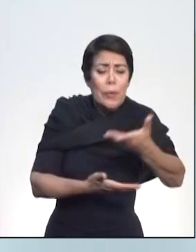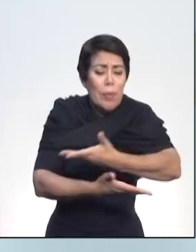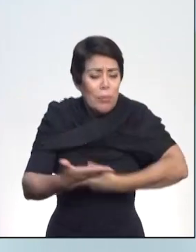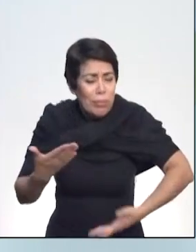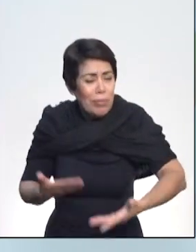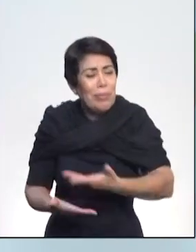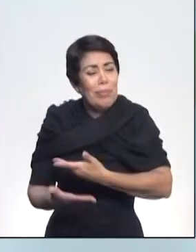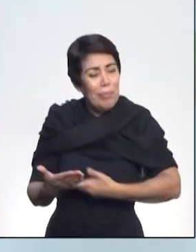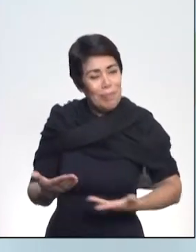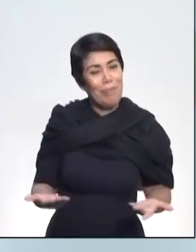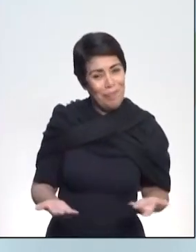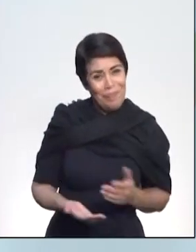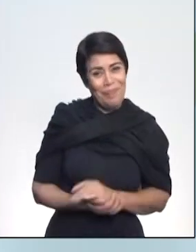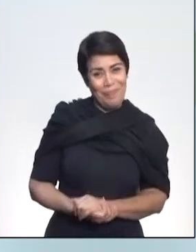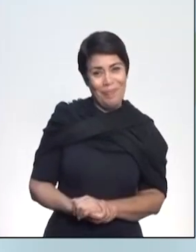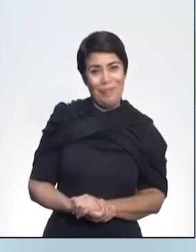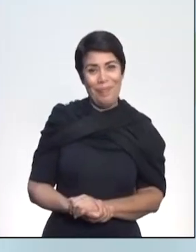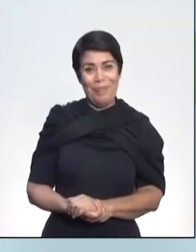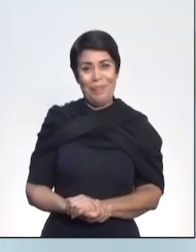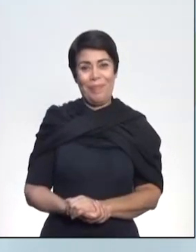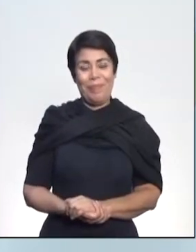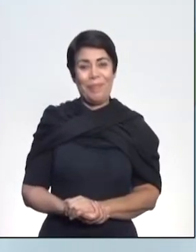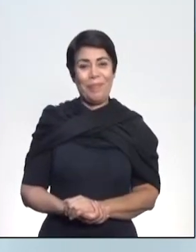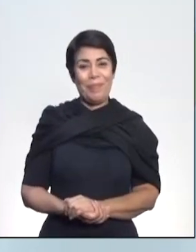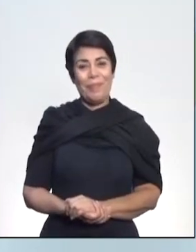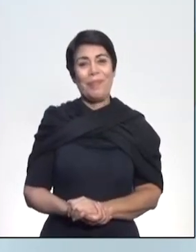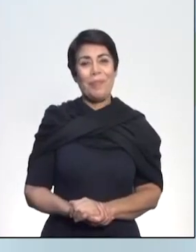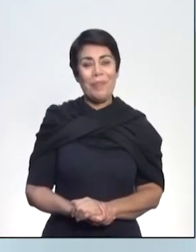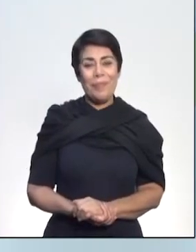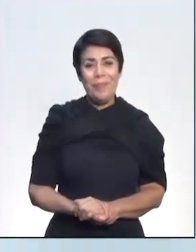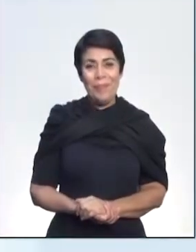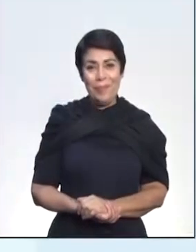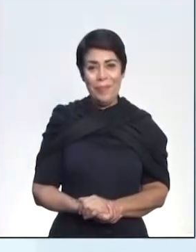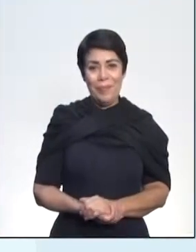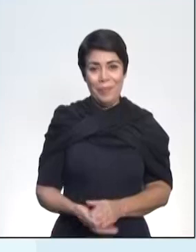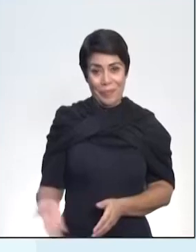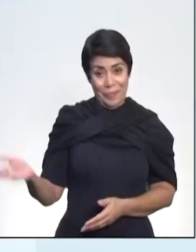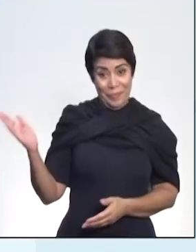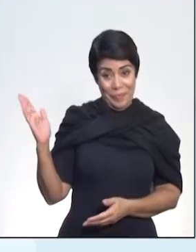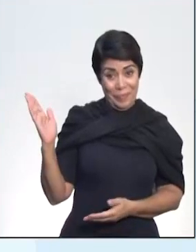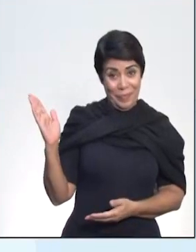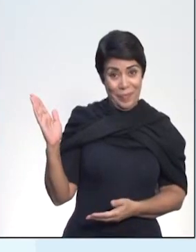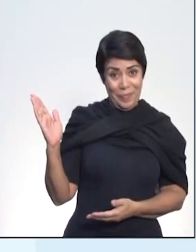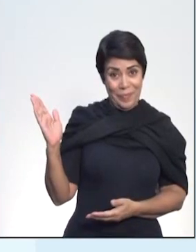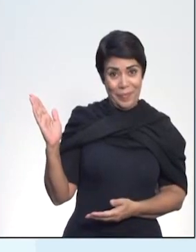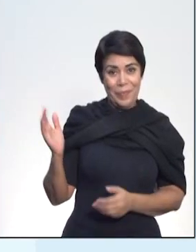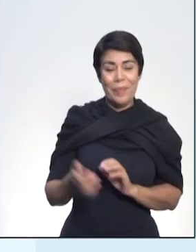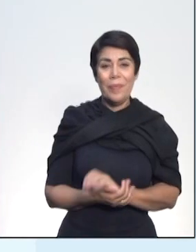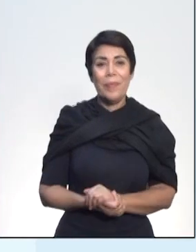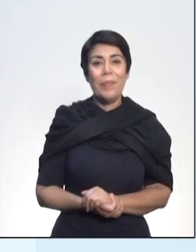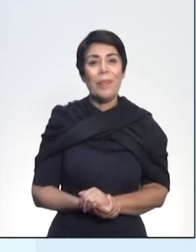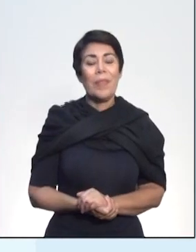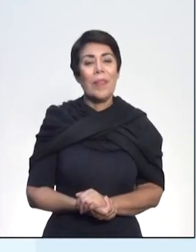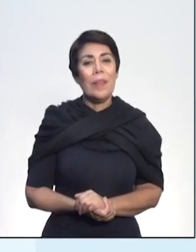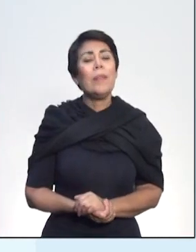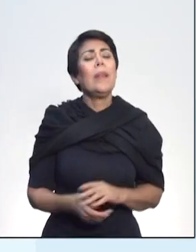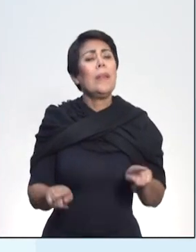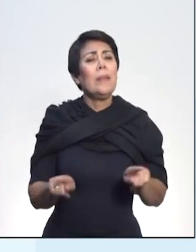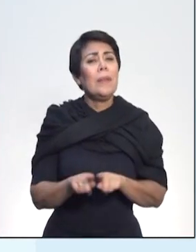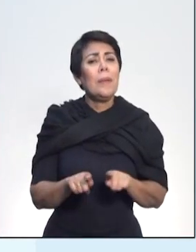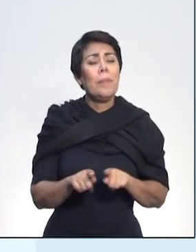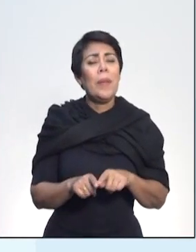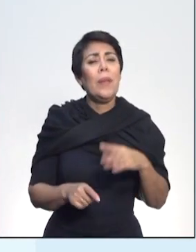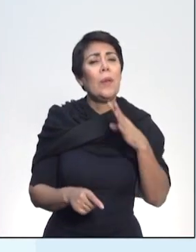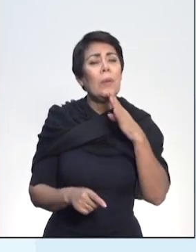compartilhar as dúvidas. Continuando aqui na tela, mantenha-se atualizado com as coisas que acontecem